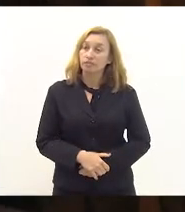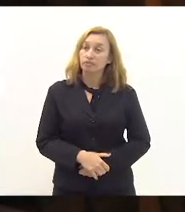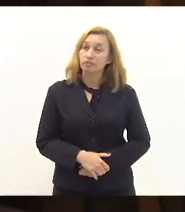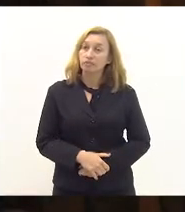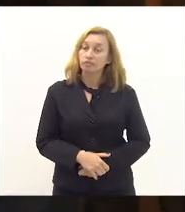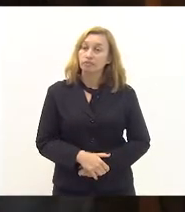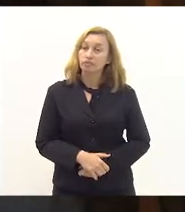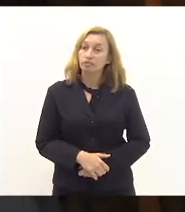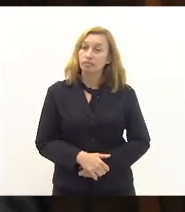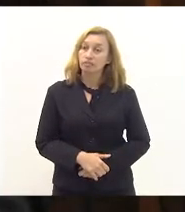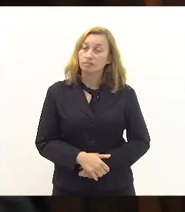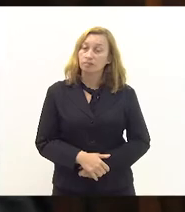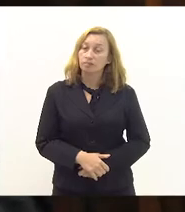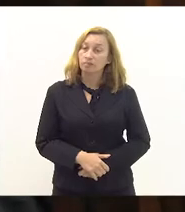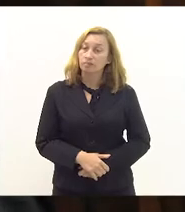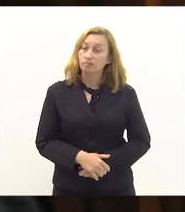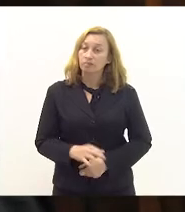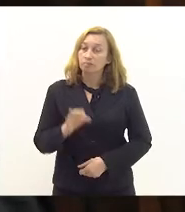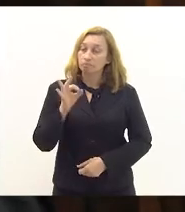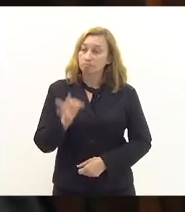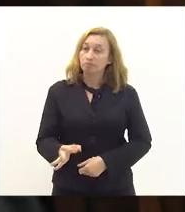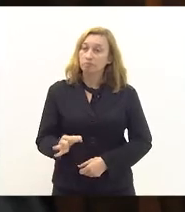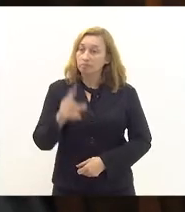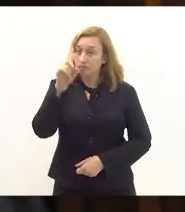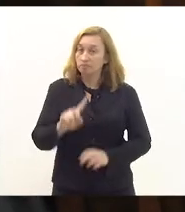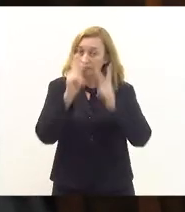fundamental dos direitos humanos no Brasil.